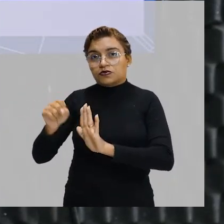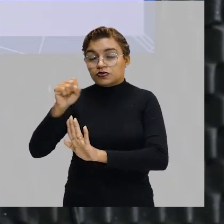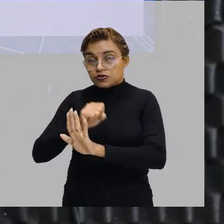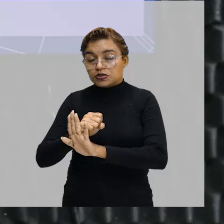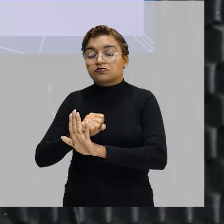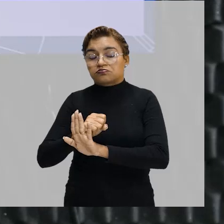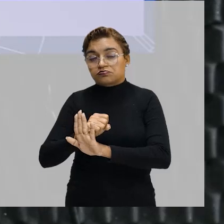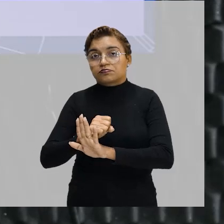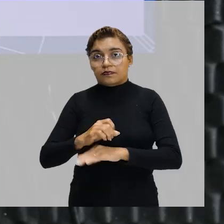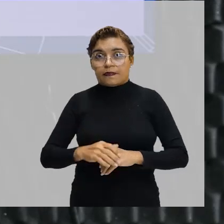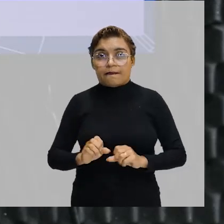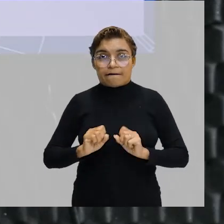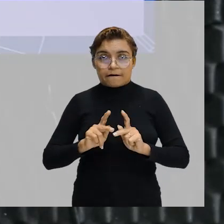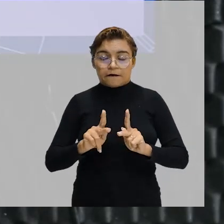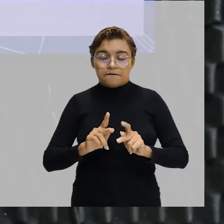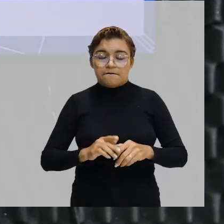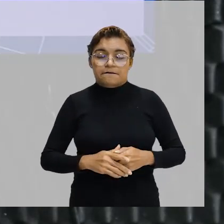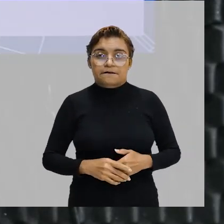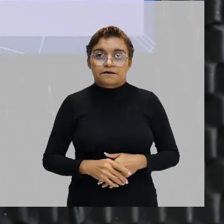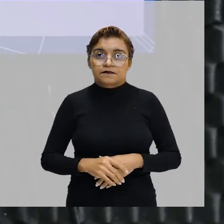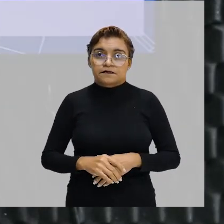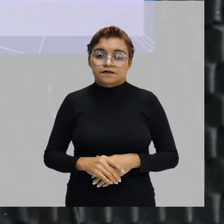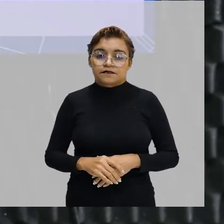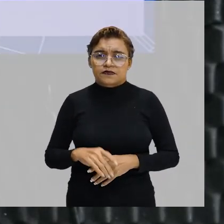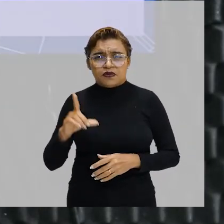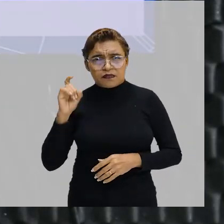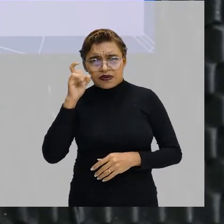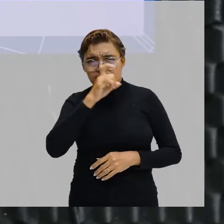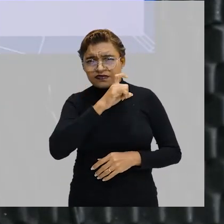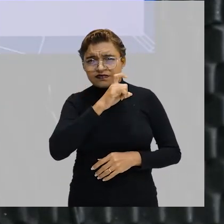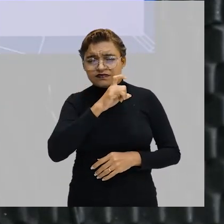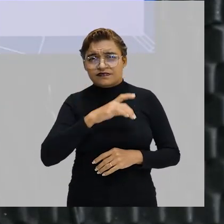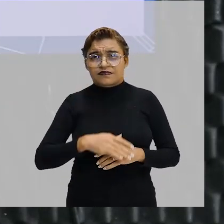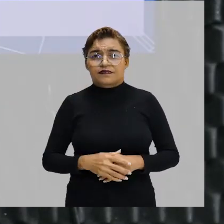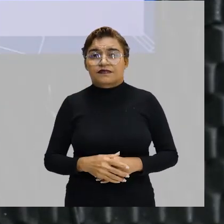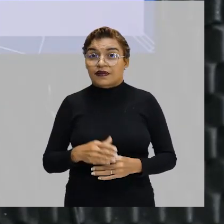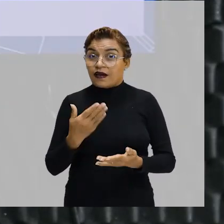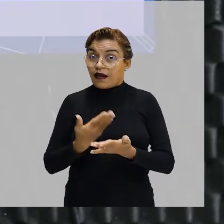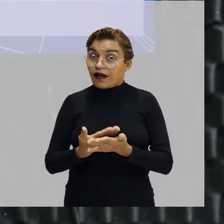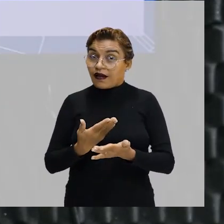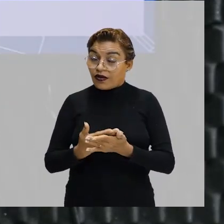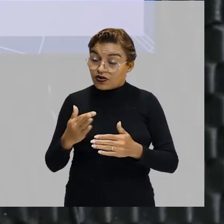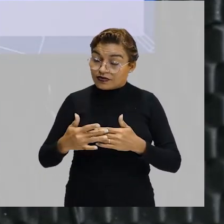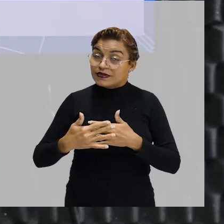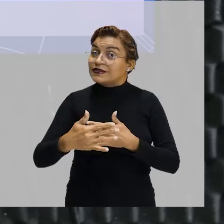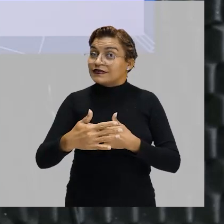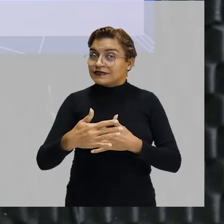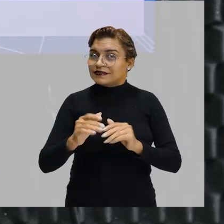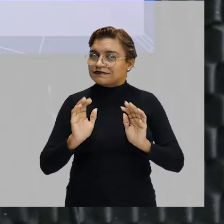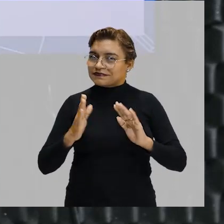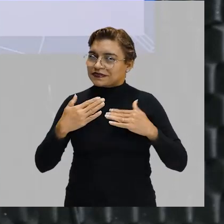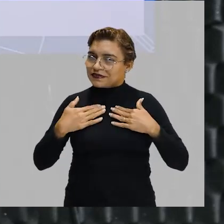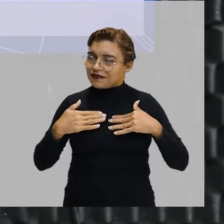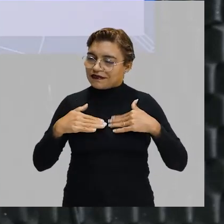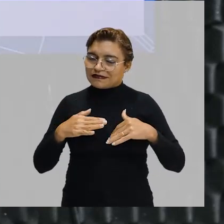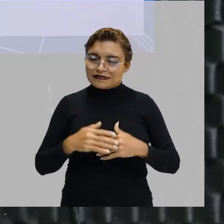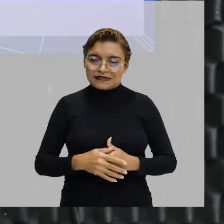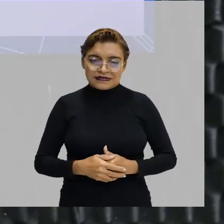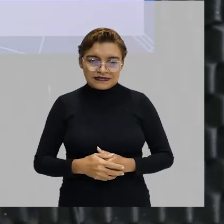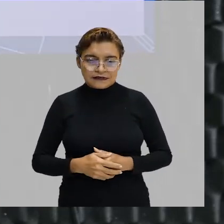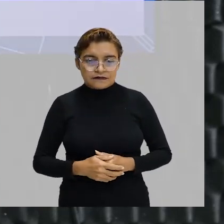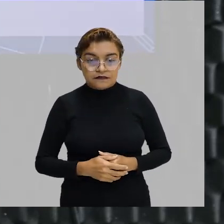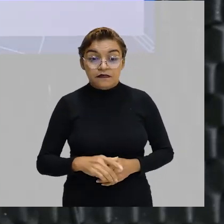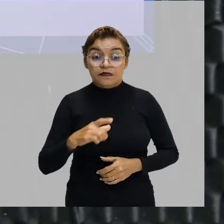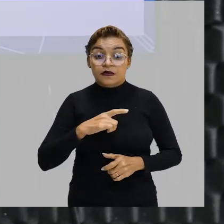também tem o predicativo do objeto. Compliquei? Mas a aula ainda não acabou, não. Tem muita coisa ainda para a gente ver.